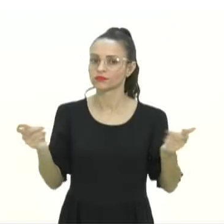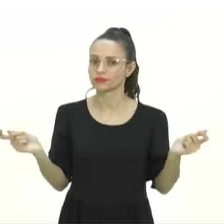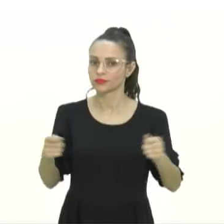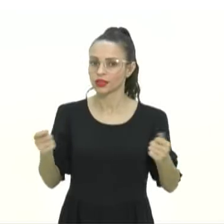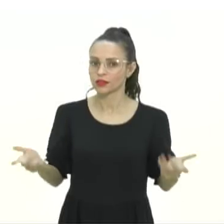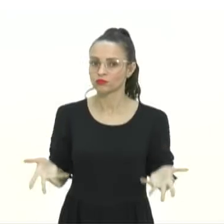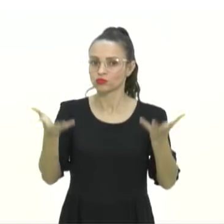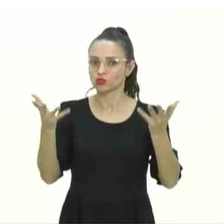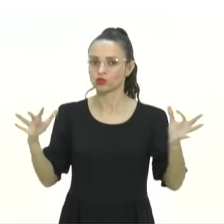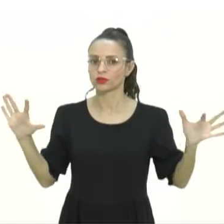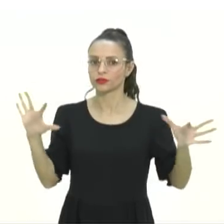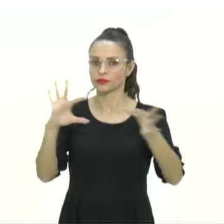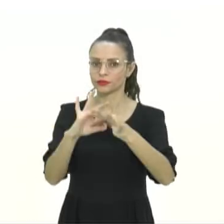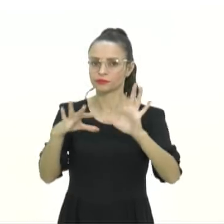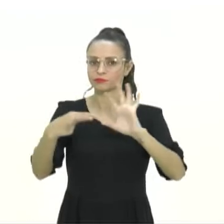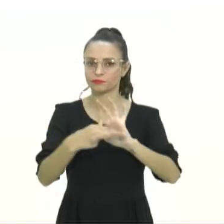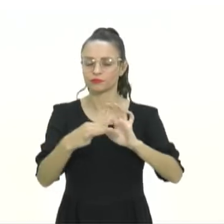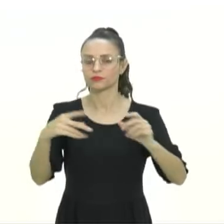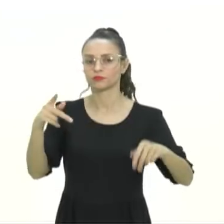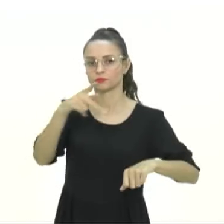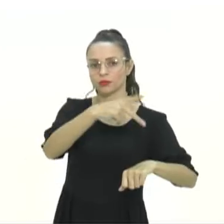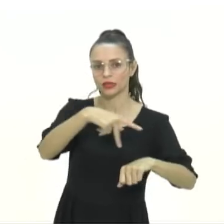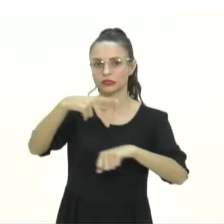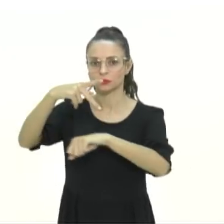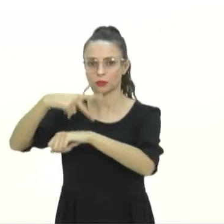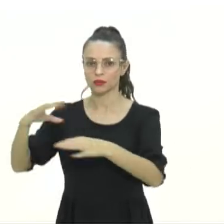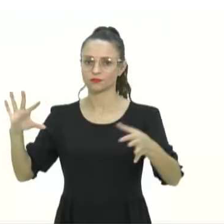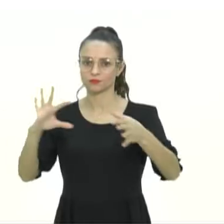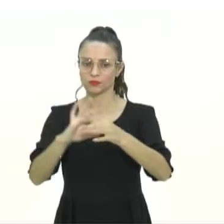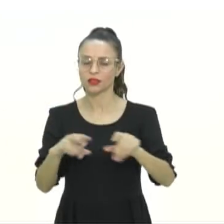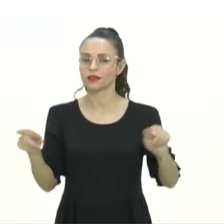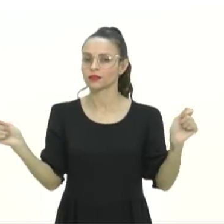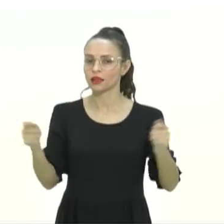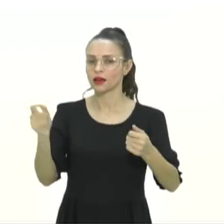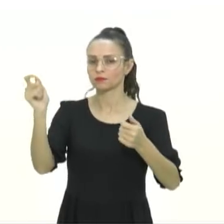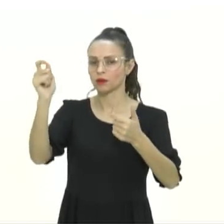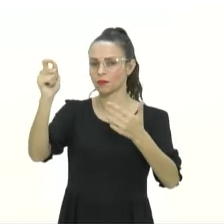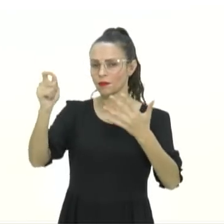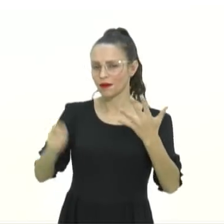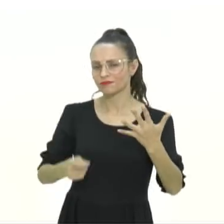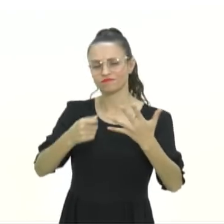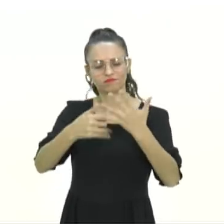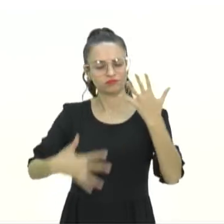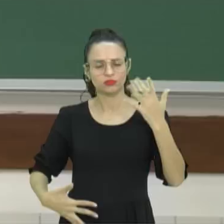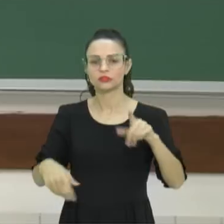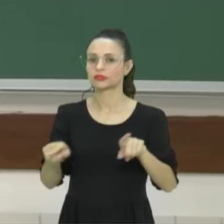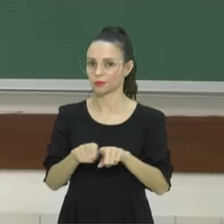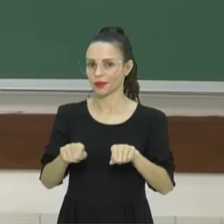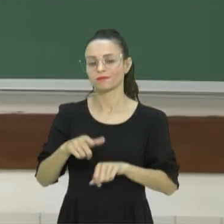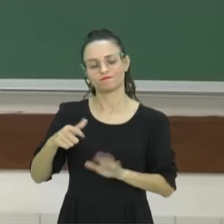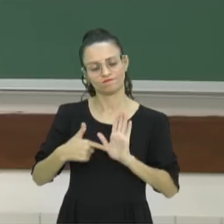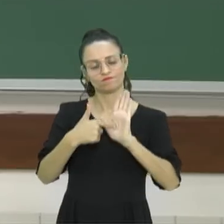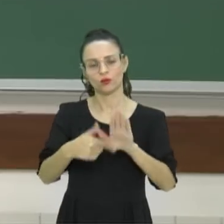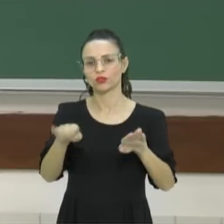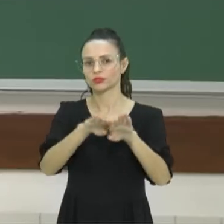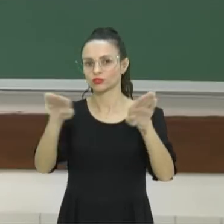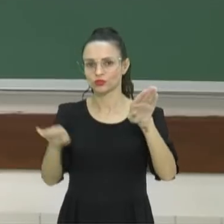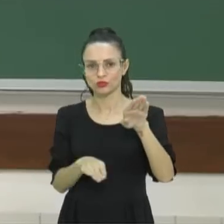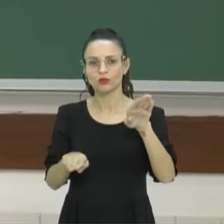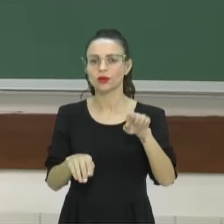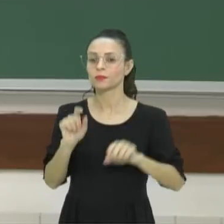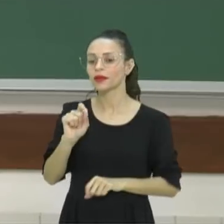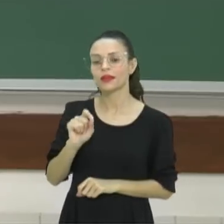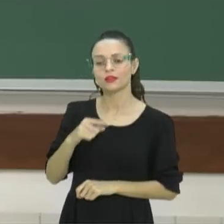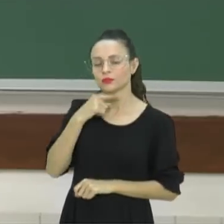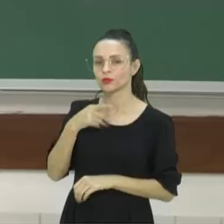conexão entre os países. Isso gera possibilidades infinitas e também desigualdades para aqueles que não possuem